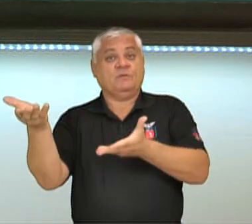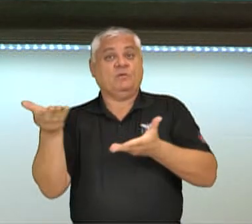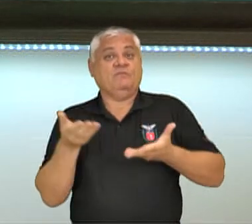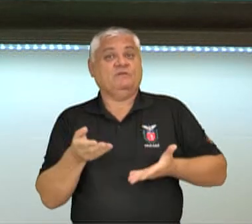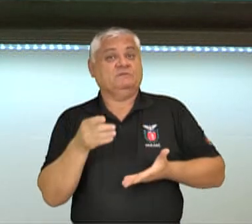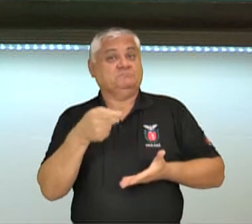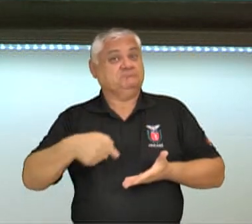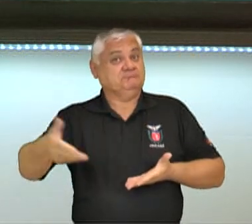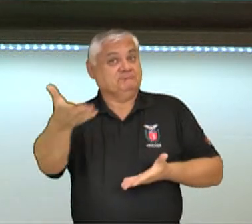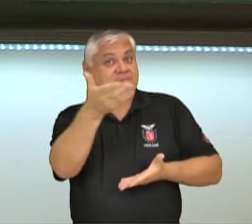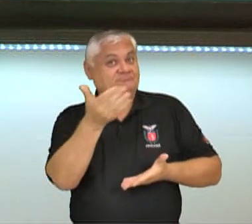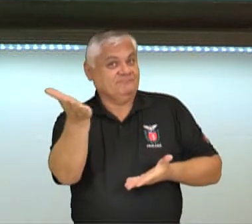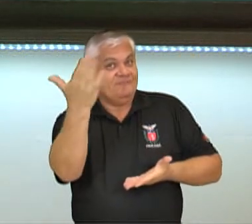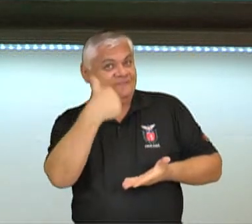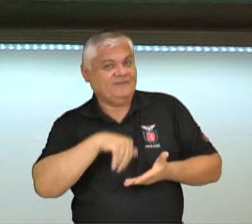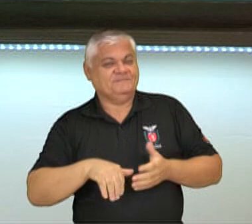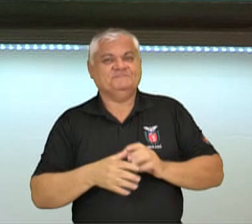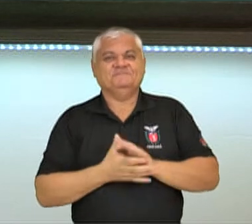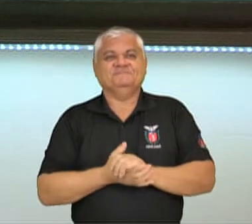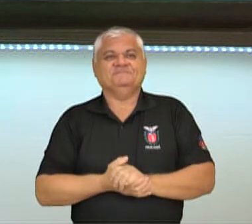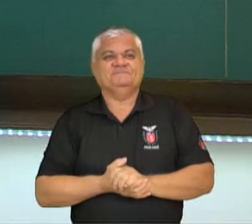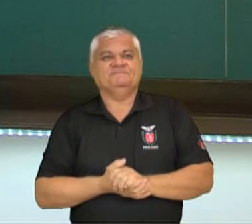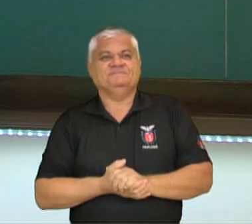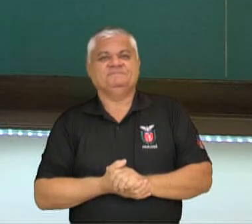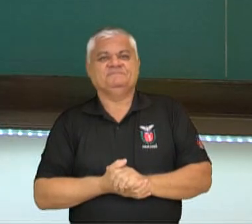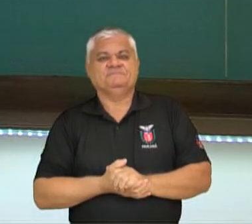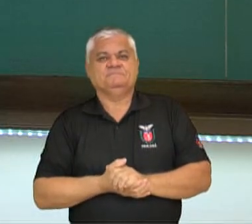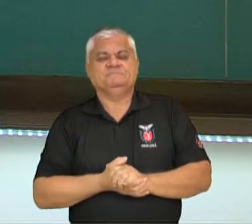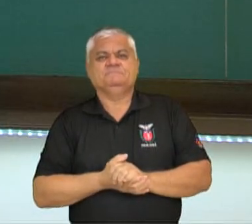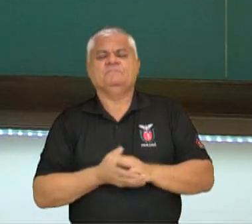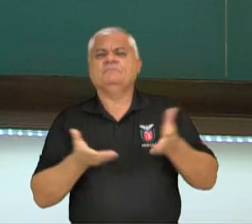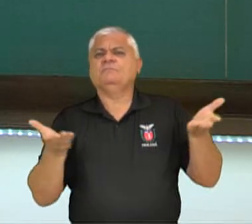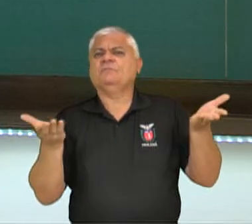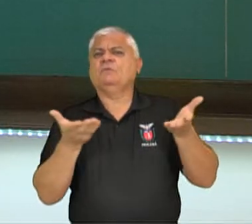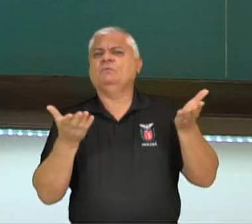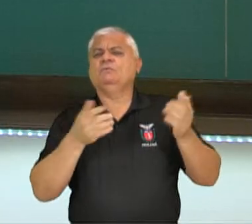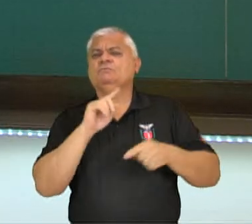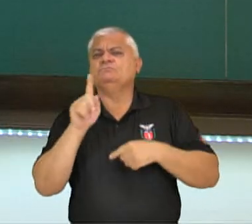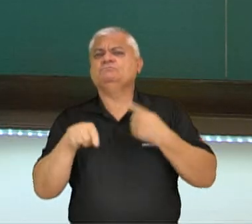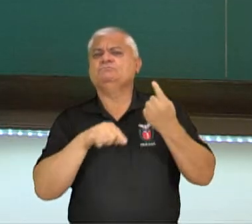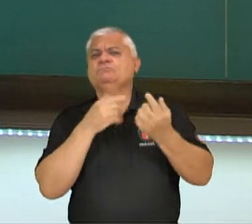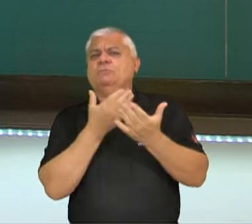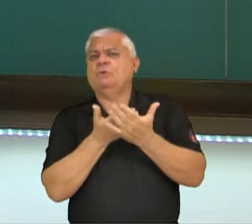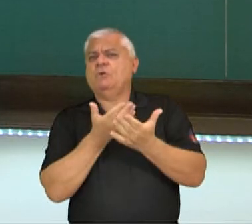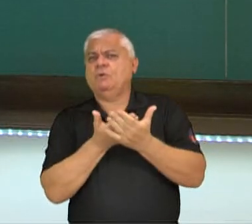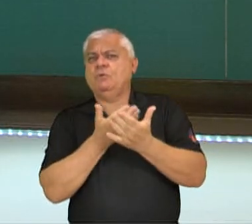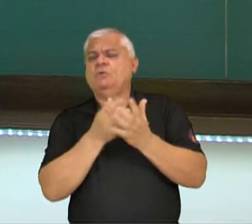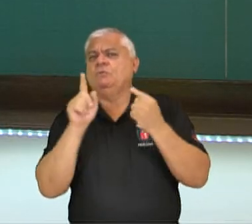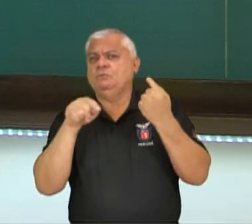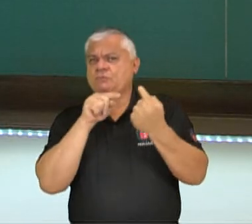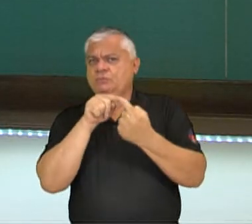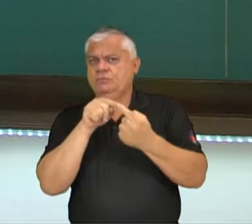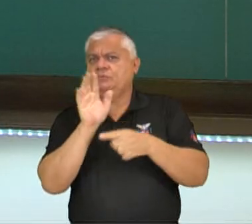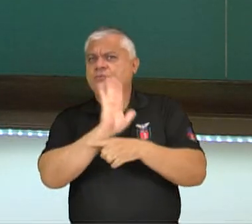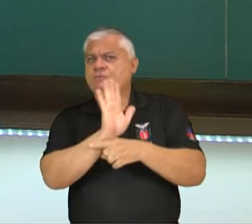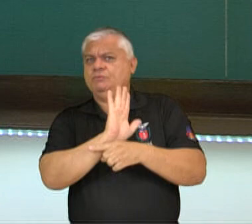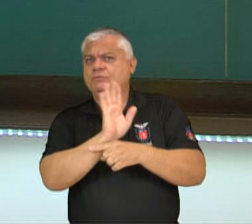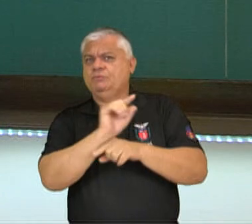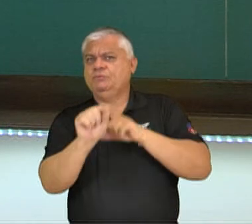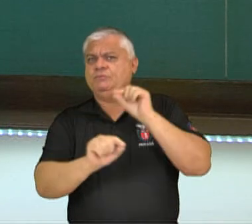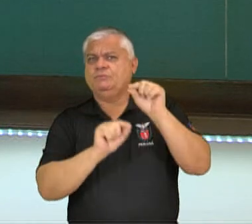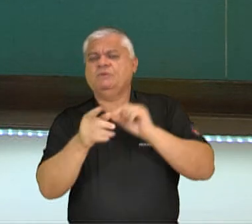vocês. Olha só, vem comigo aqui. Hoje, nessa aula, nesse vídeo, o nosso objetivo é